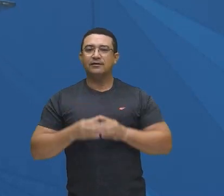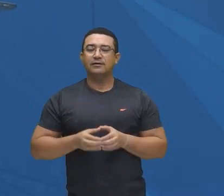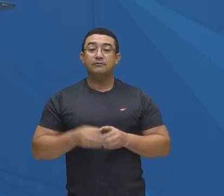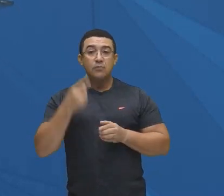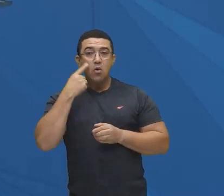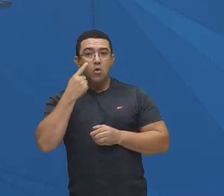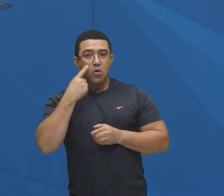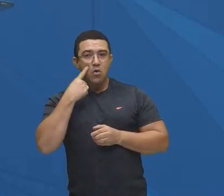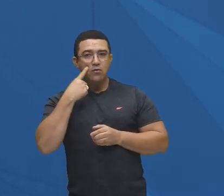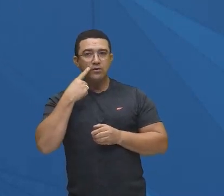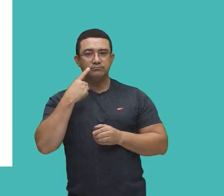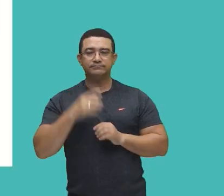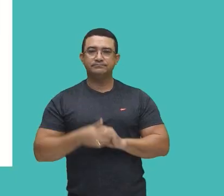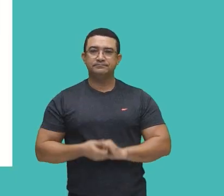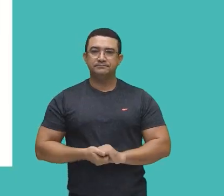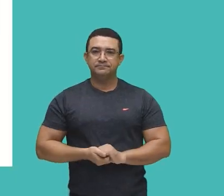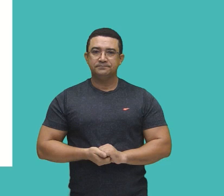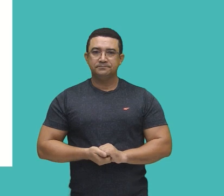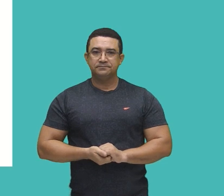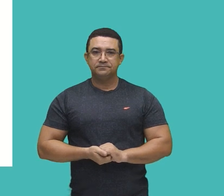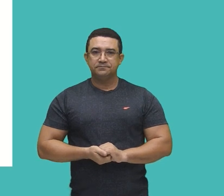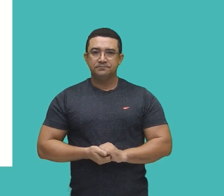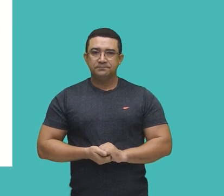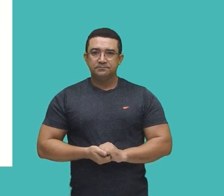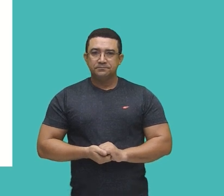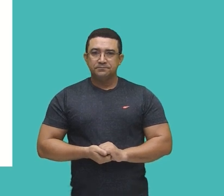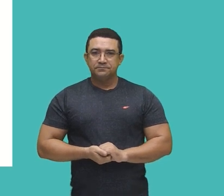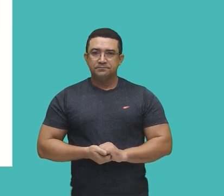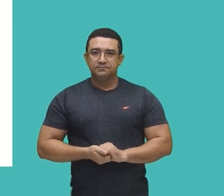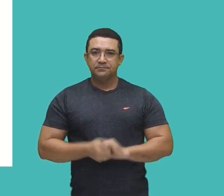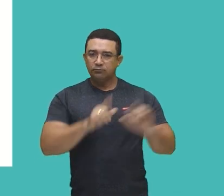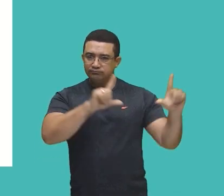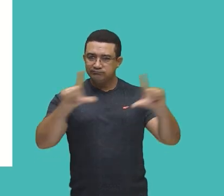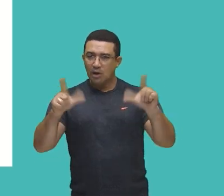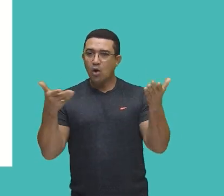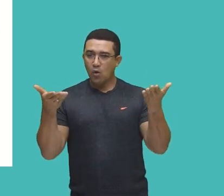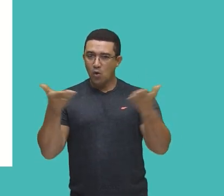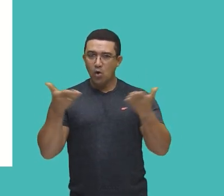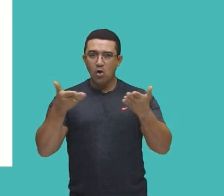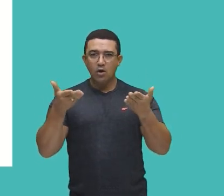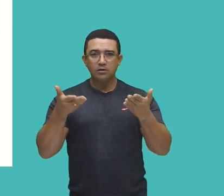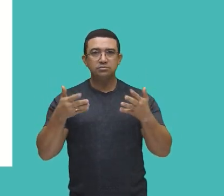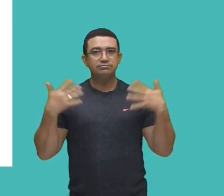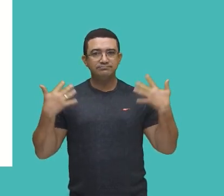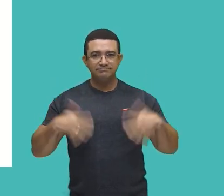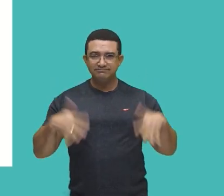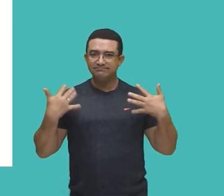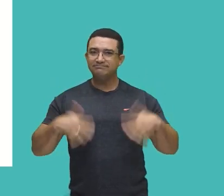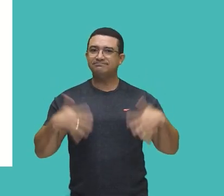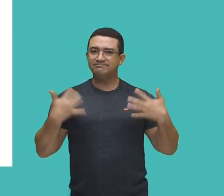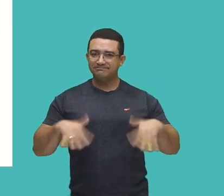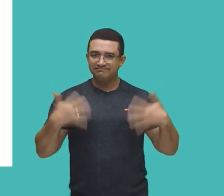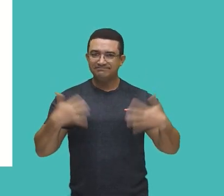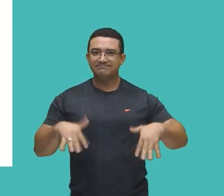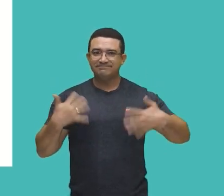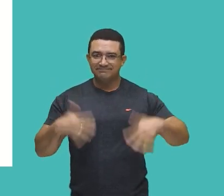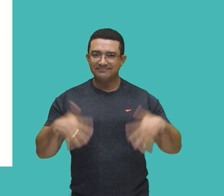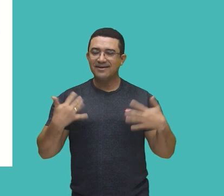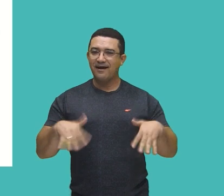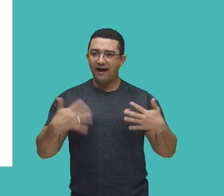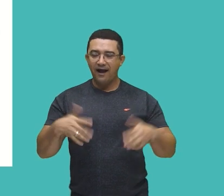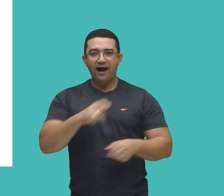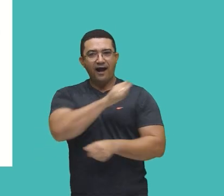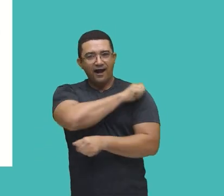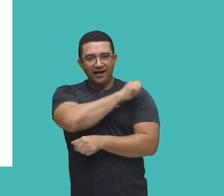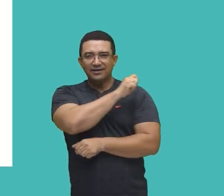olhadinha no resultado da nossa enquete, vamos ver. Hoje, olha só, nossa, mas esses nossos alunos de hoje,